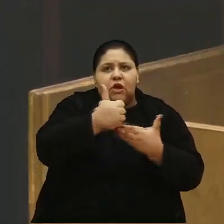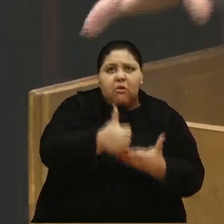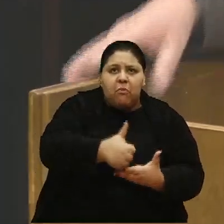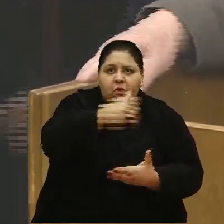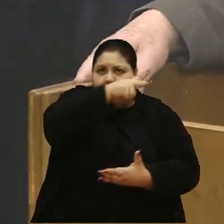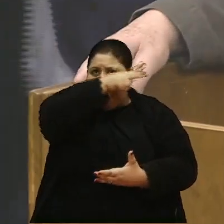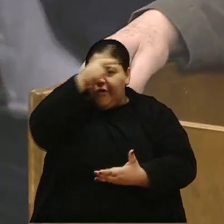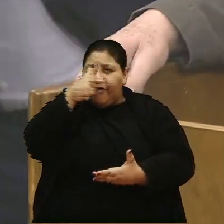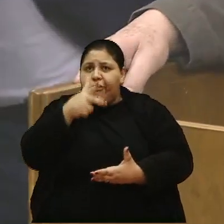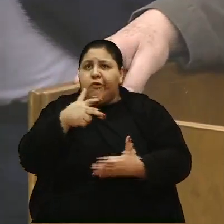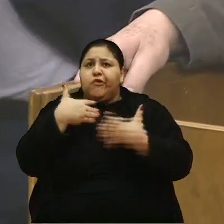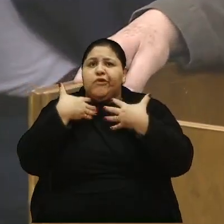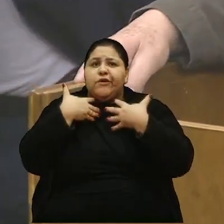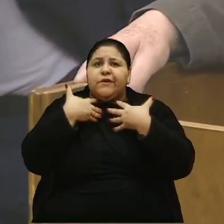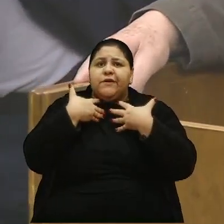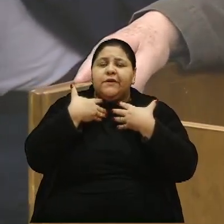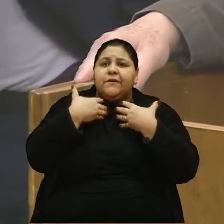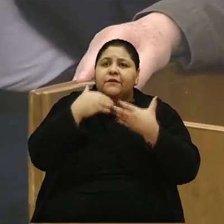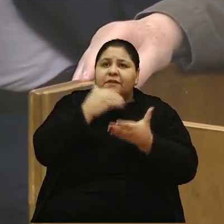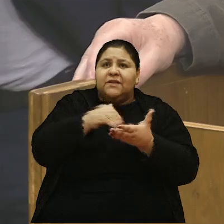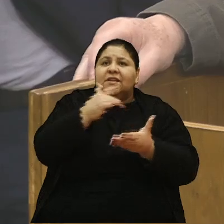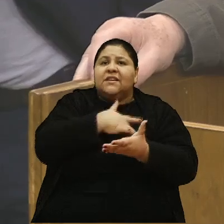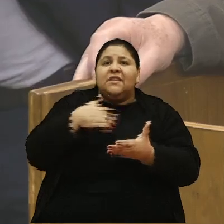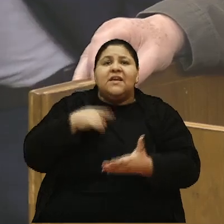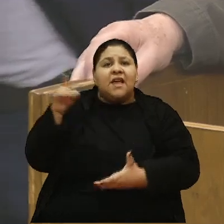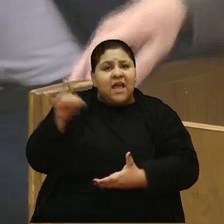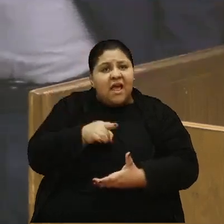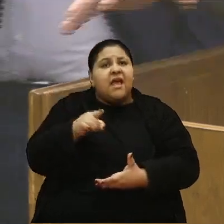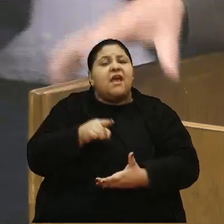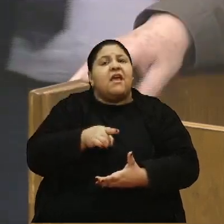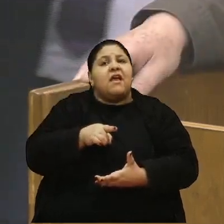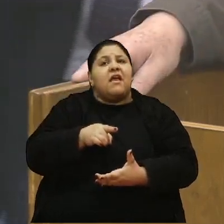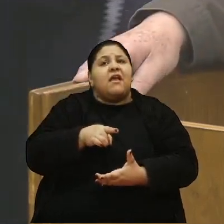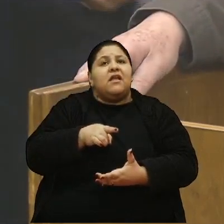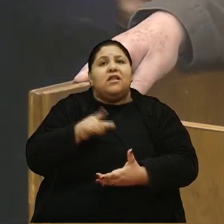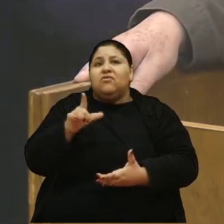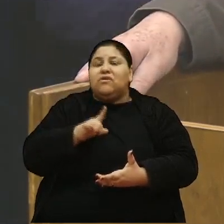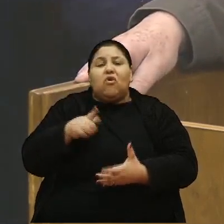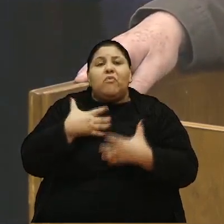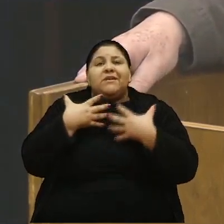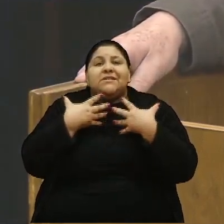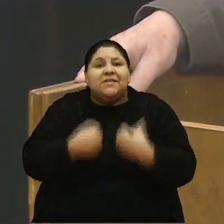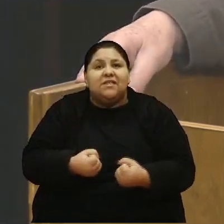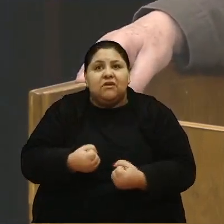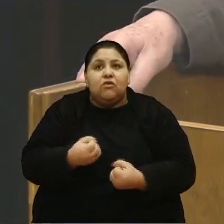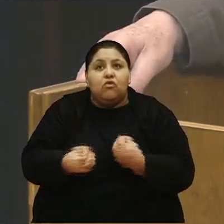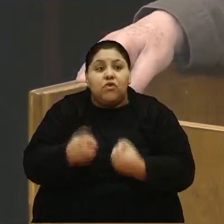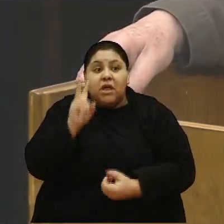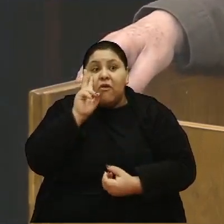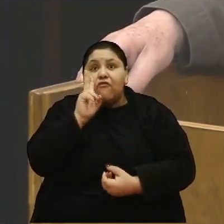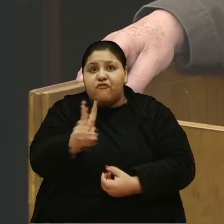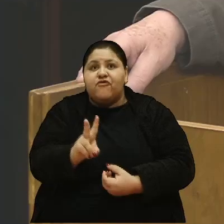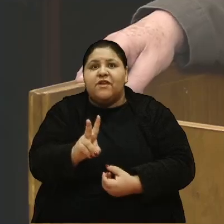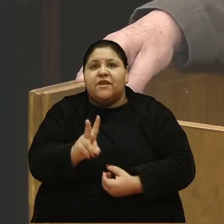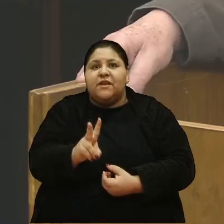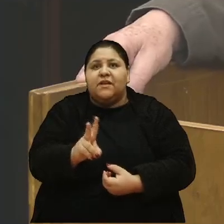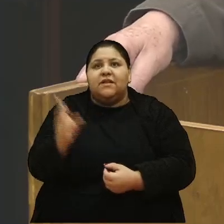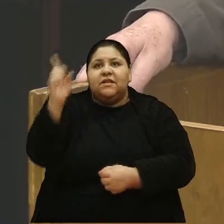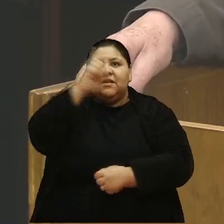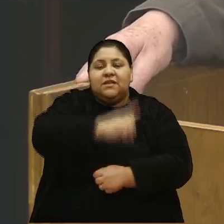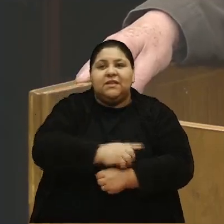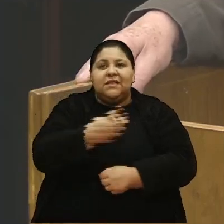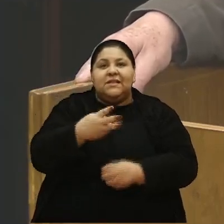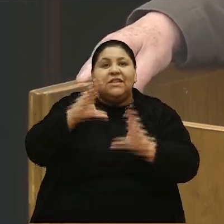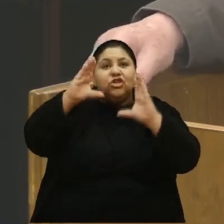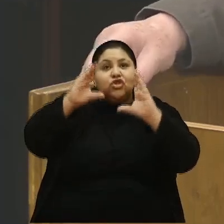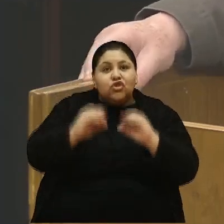de saúde, seja do que for, de fato é uma coisa desumana o que eu presenciei nesses dias, 3 noites